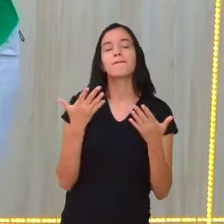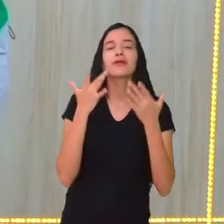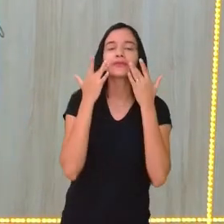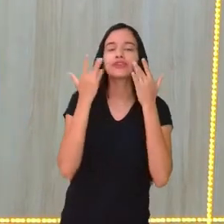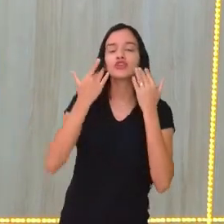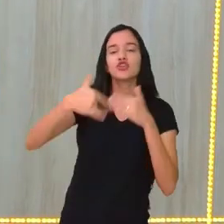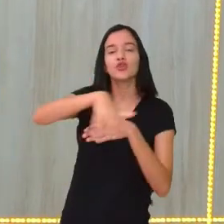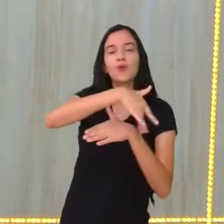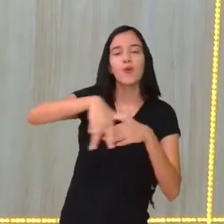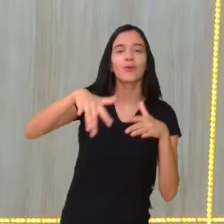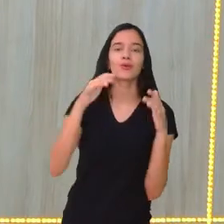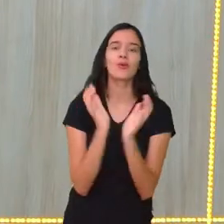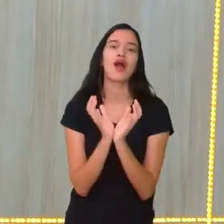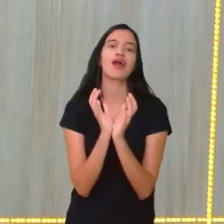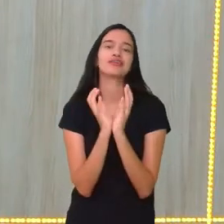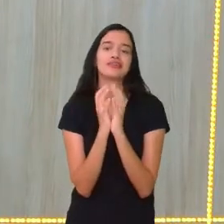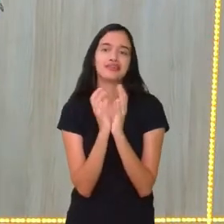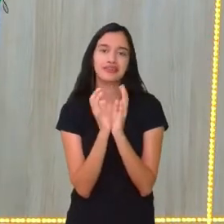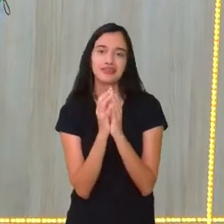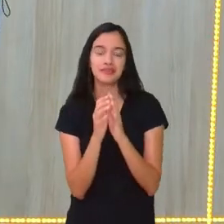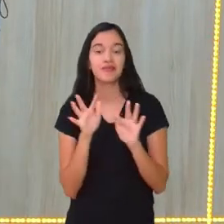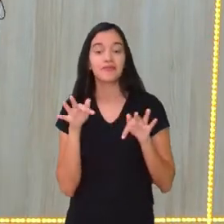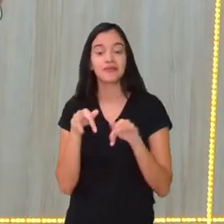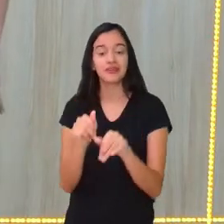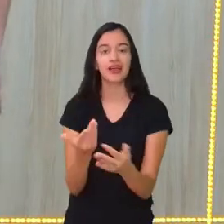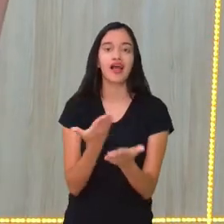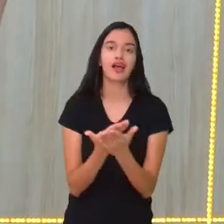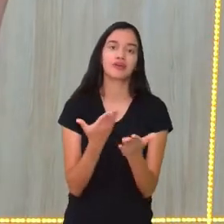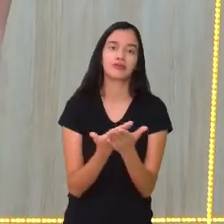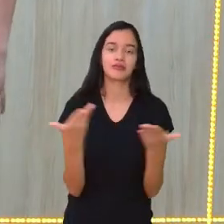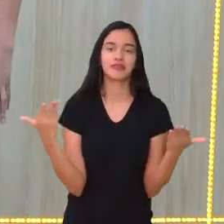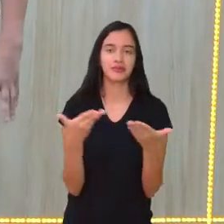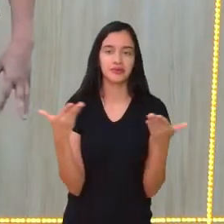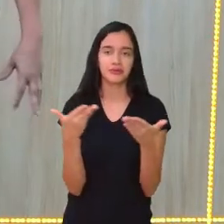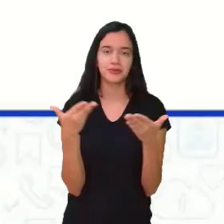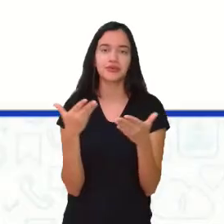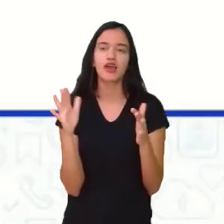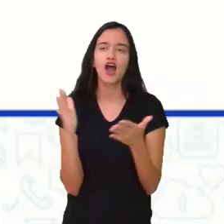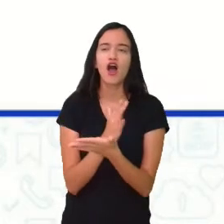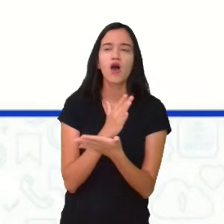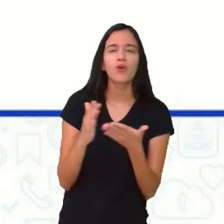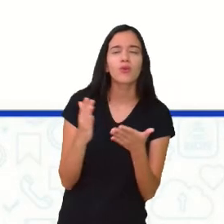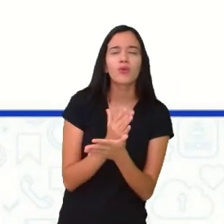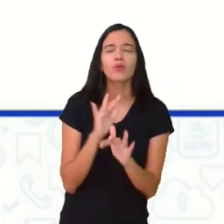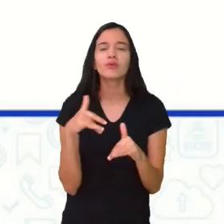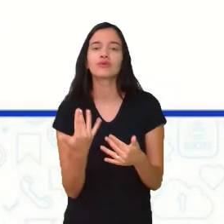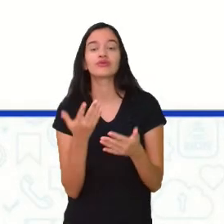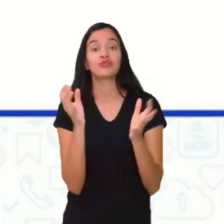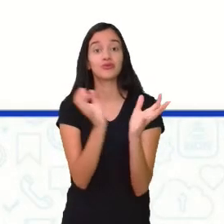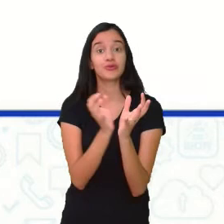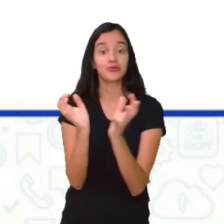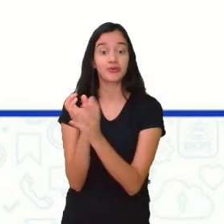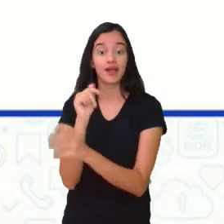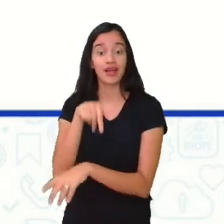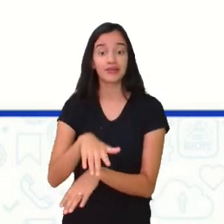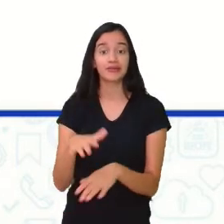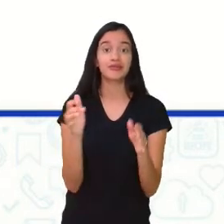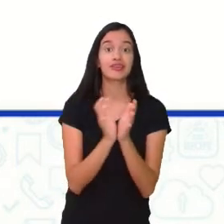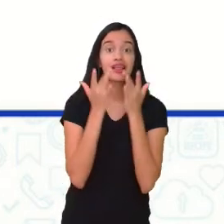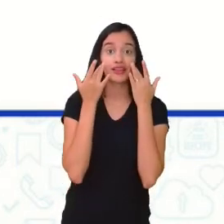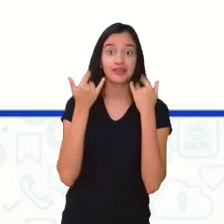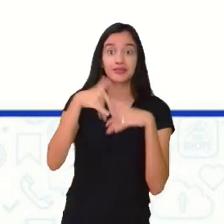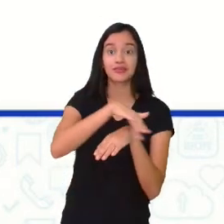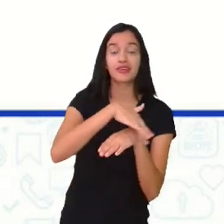Recife, para a gente fechar a nossa aula de hoje. Então, a gente tem aqui alguns grupos que se destacaram no Teatro de Rua em Recife.